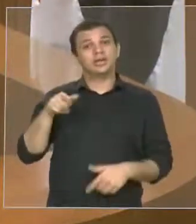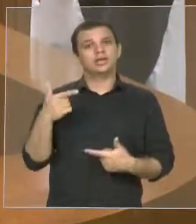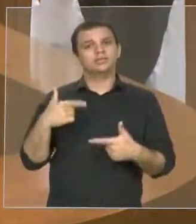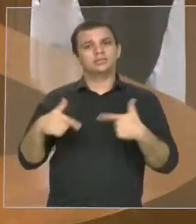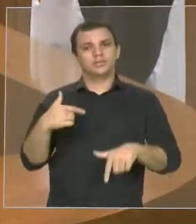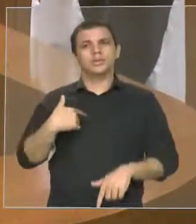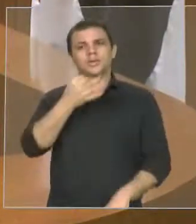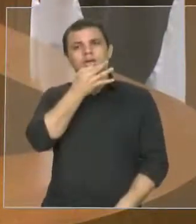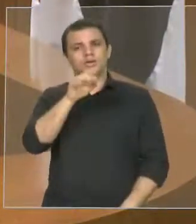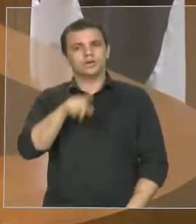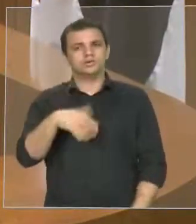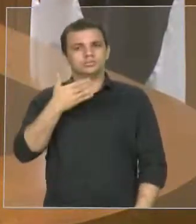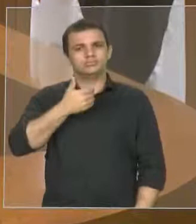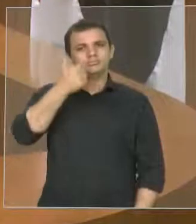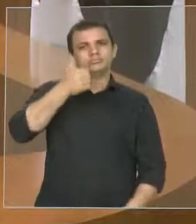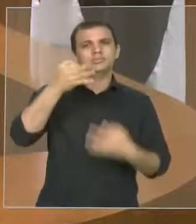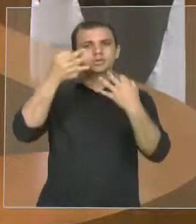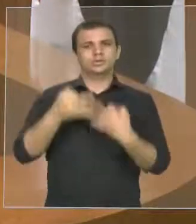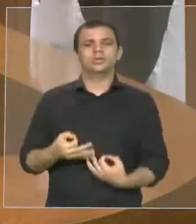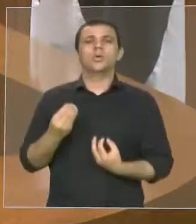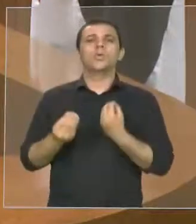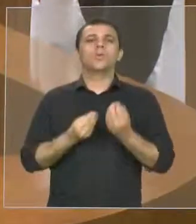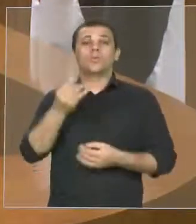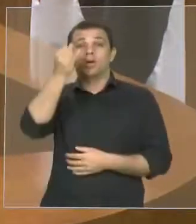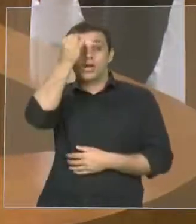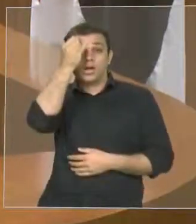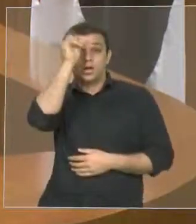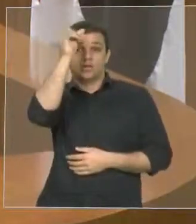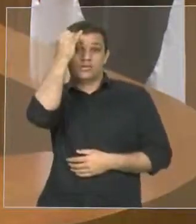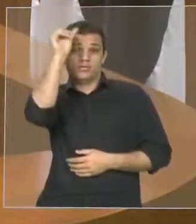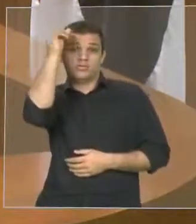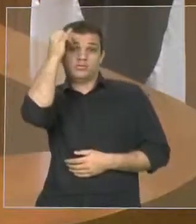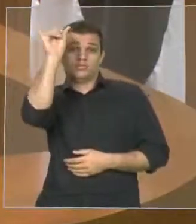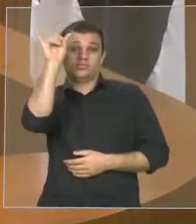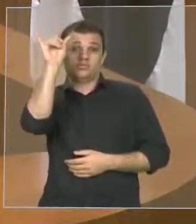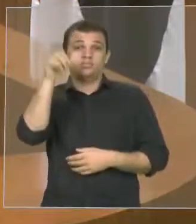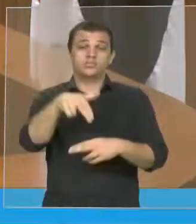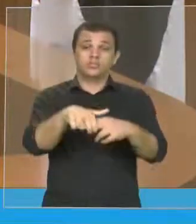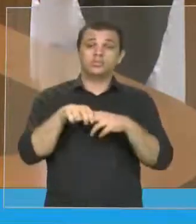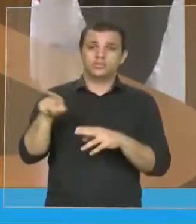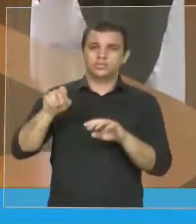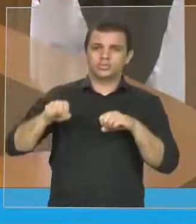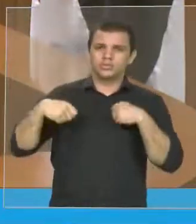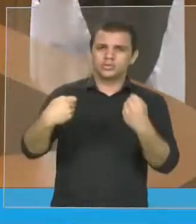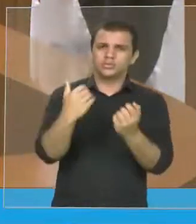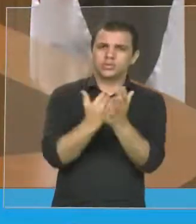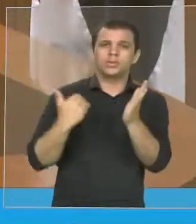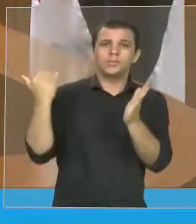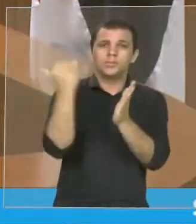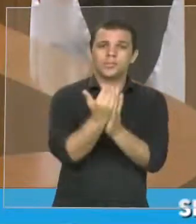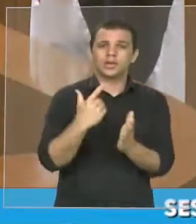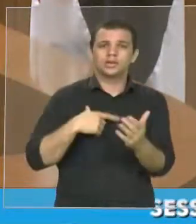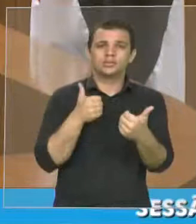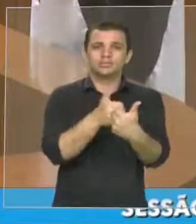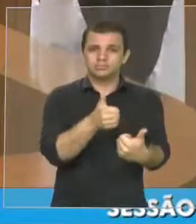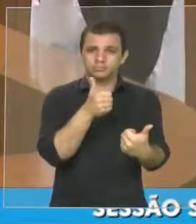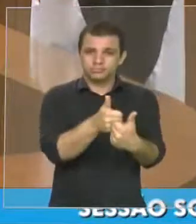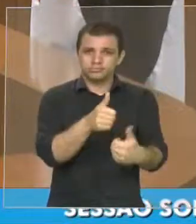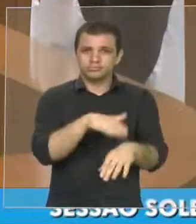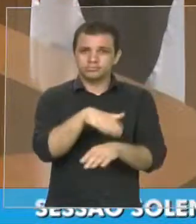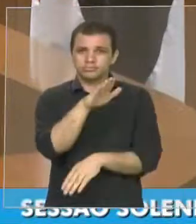forma mais eficiente, de forma preventiva, buscando cada vez mais o acompanhamento quase